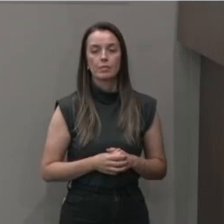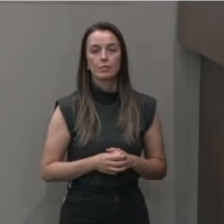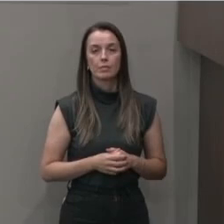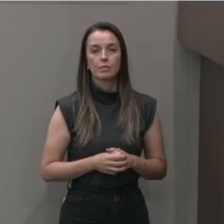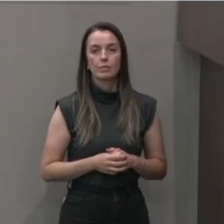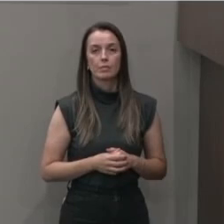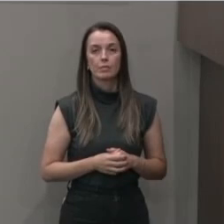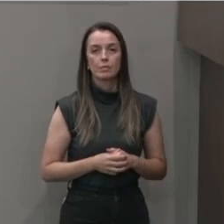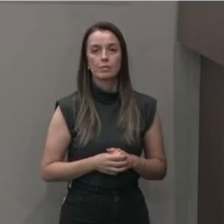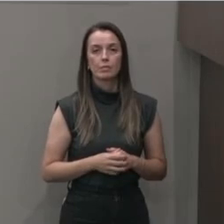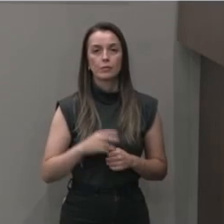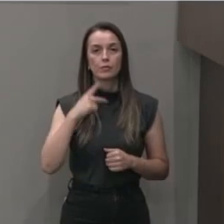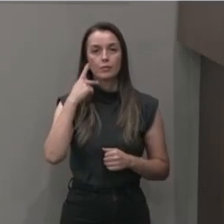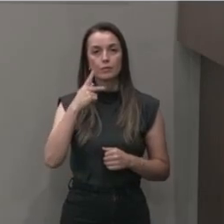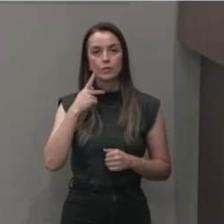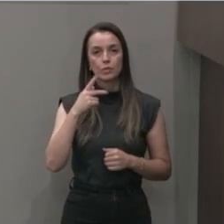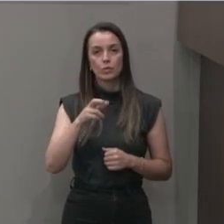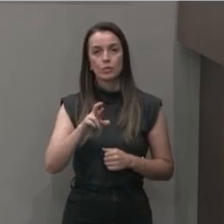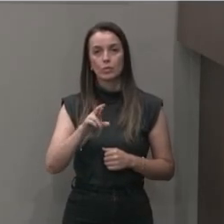Vereador Ronaldo.